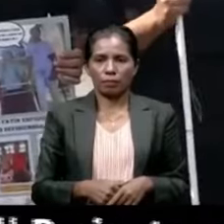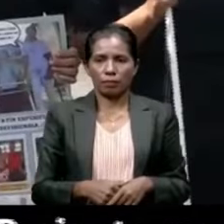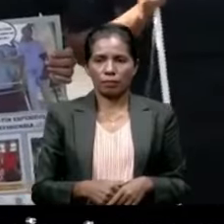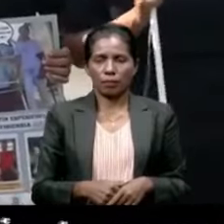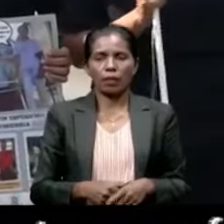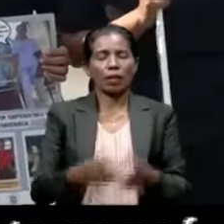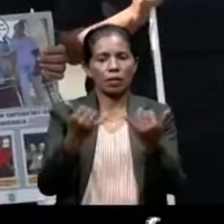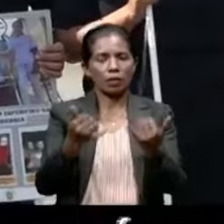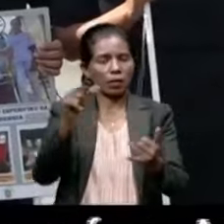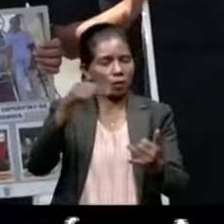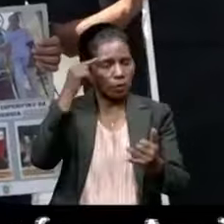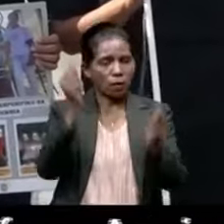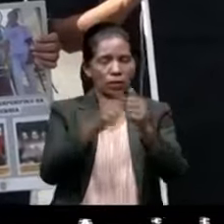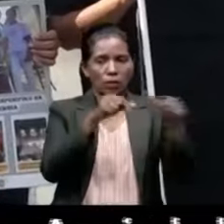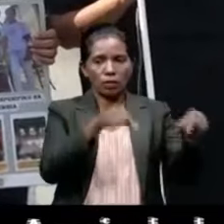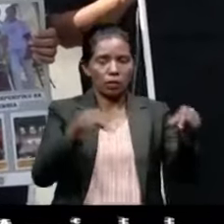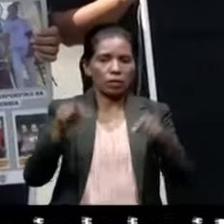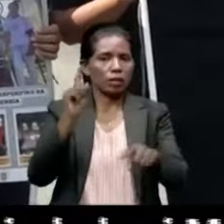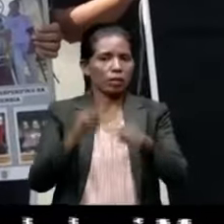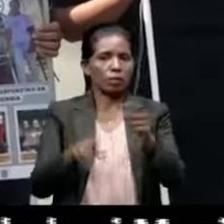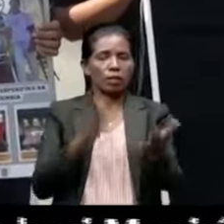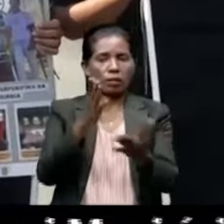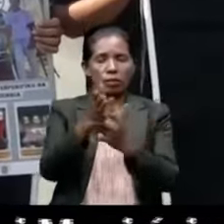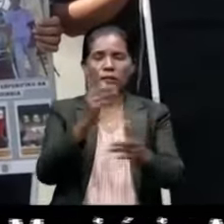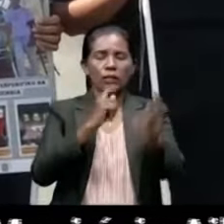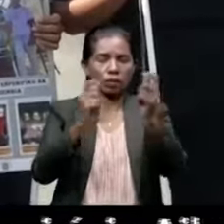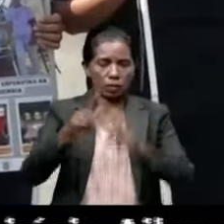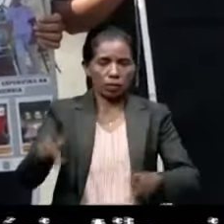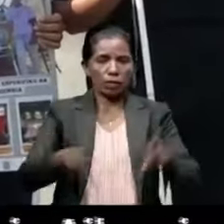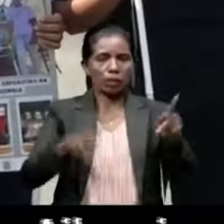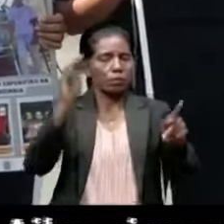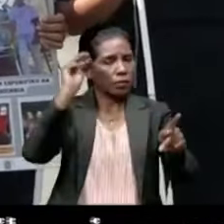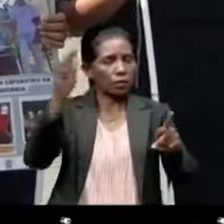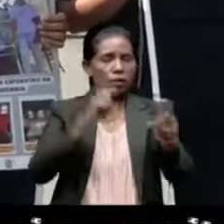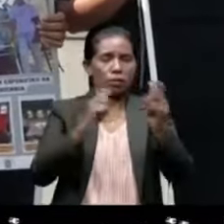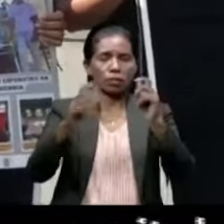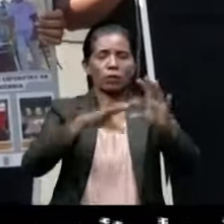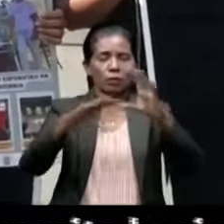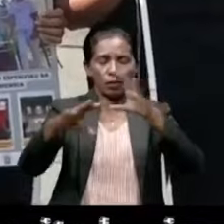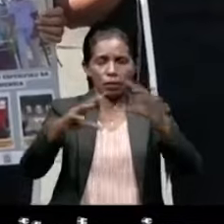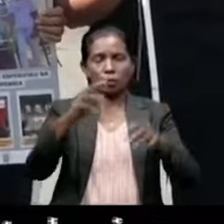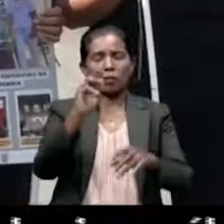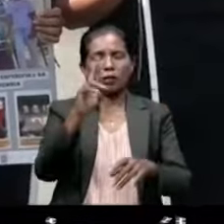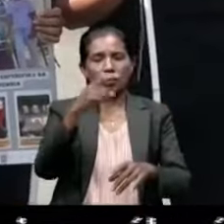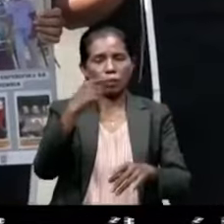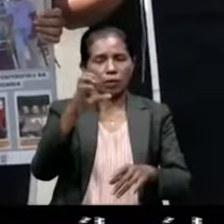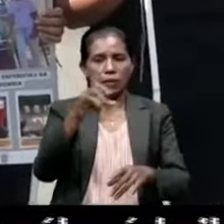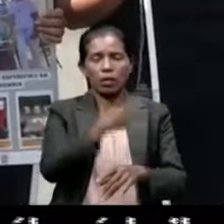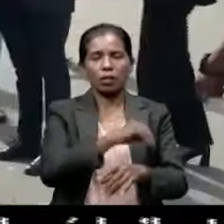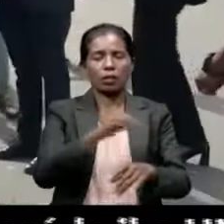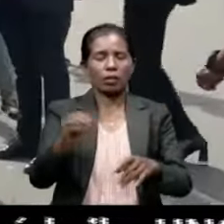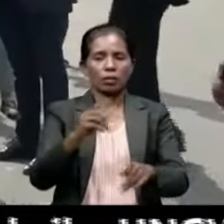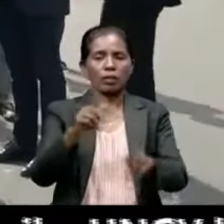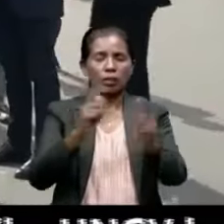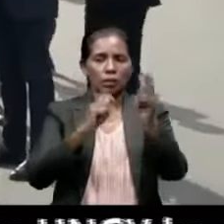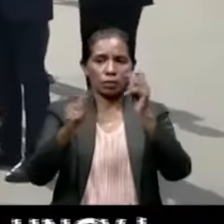Daudang ne e ma ho deficiência baru na bela acesso transporte público no ne Ministério Transporte e Comunicação Miguel Manetelo Husunai ba transporte público